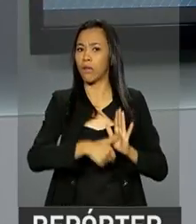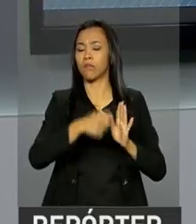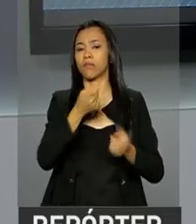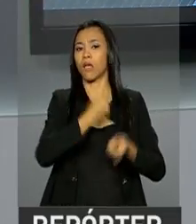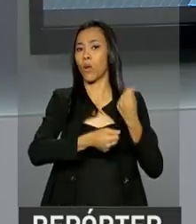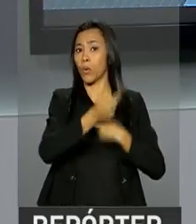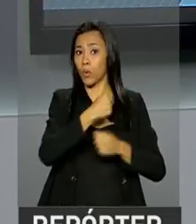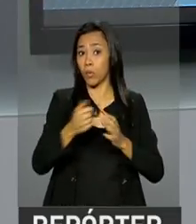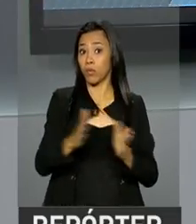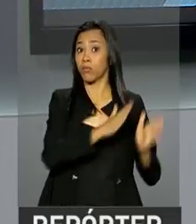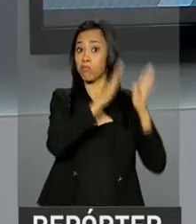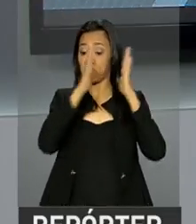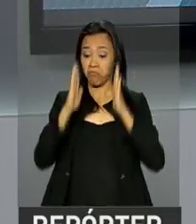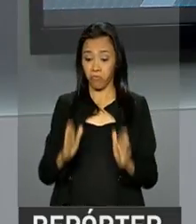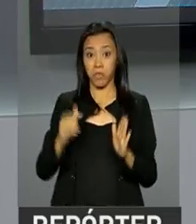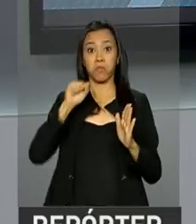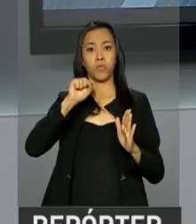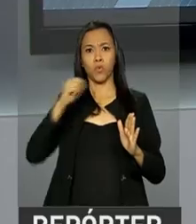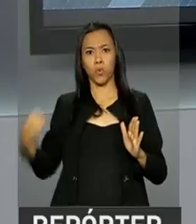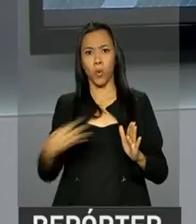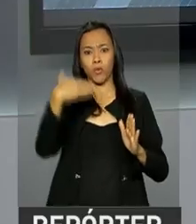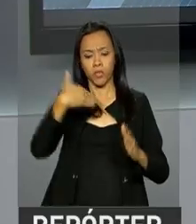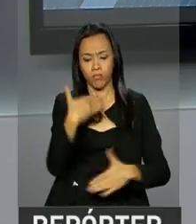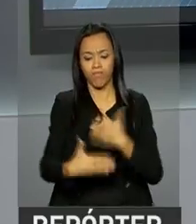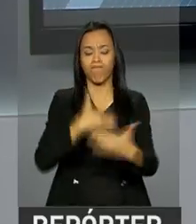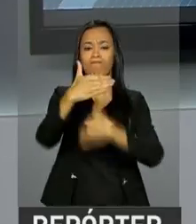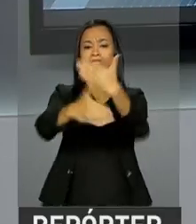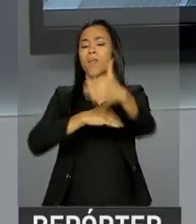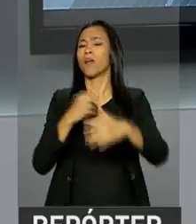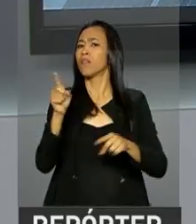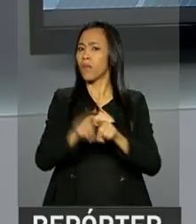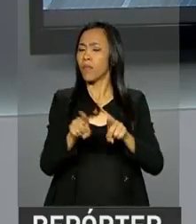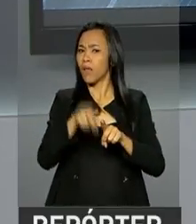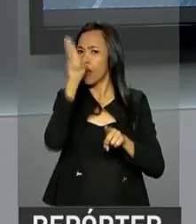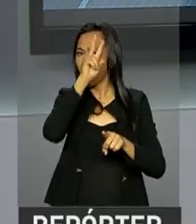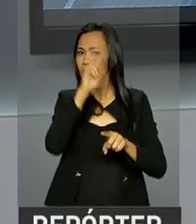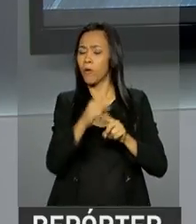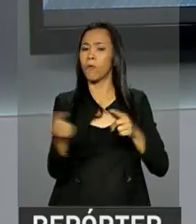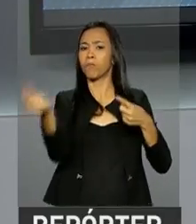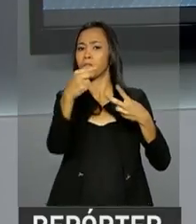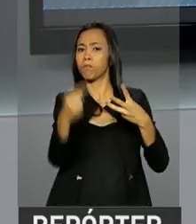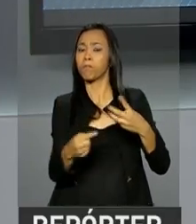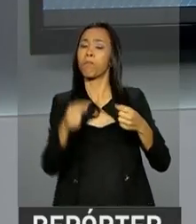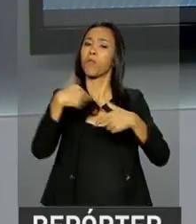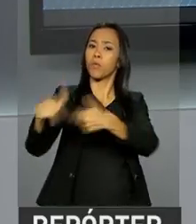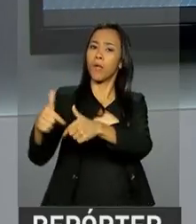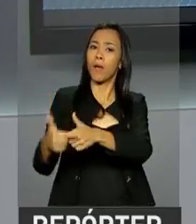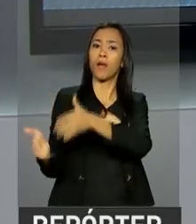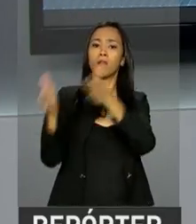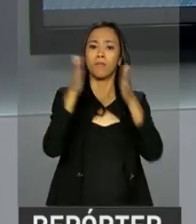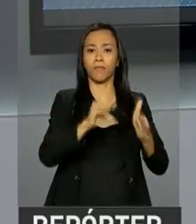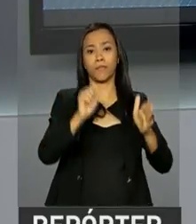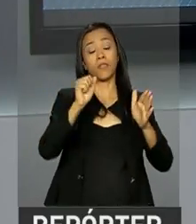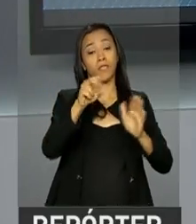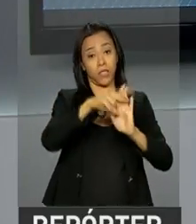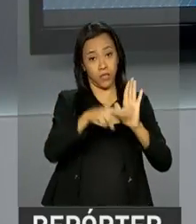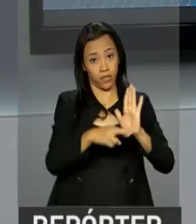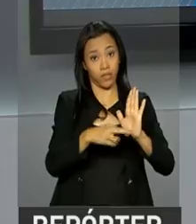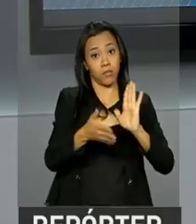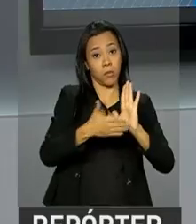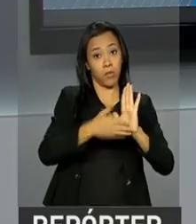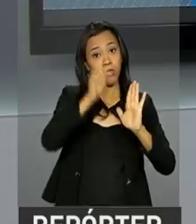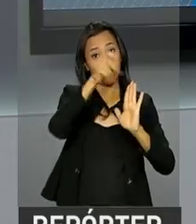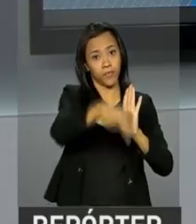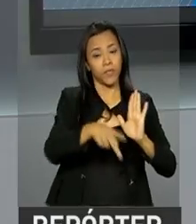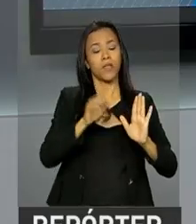preparado por uma fase de crescimento presente lembrou ainda das reformas que estão sendo implantadas como a trabalhista e da previdência que vão auxiliar na retomada